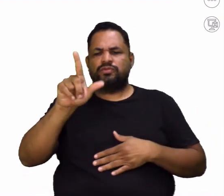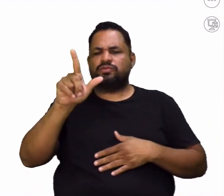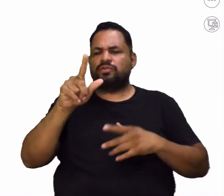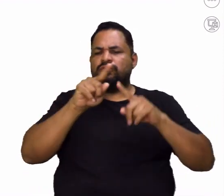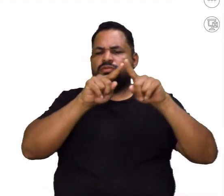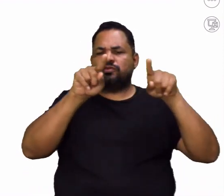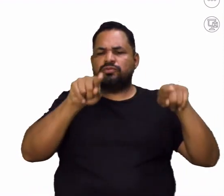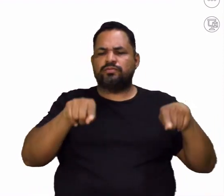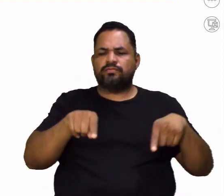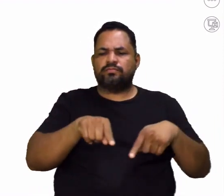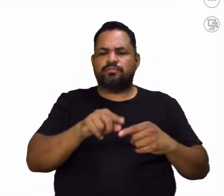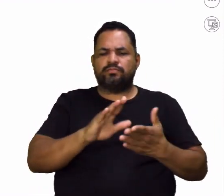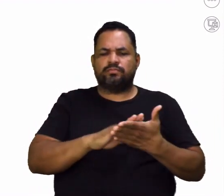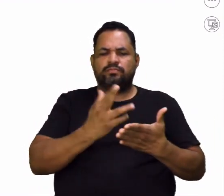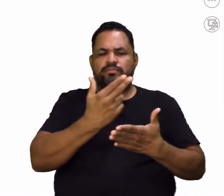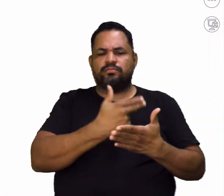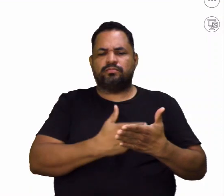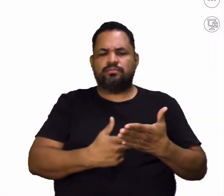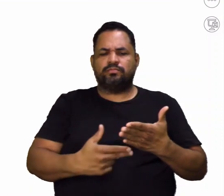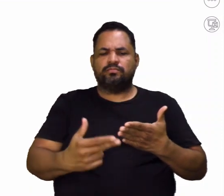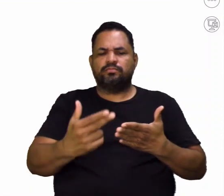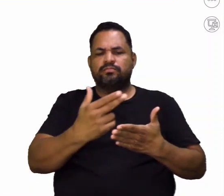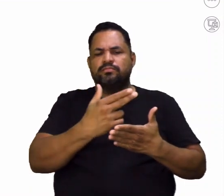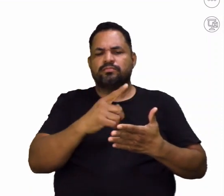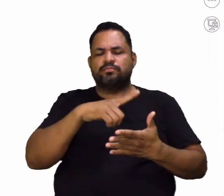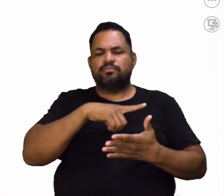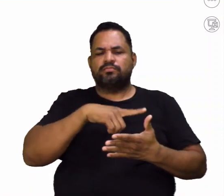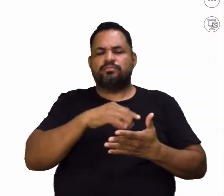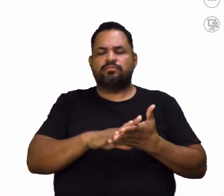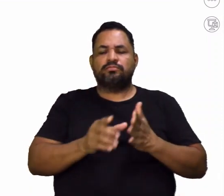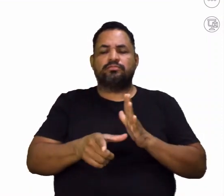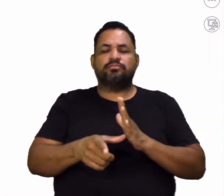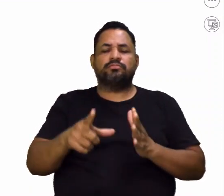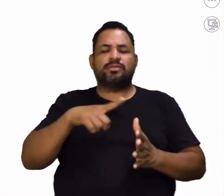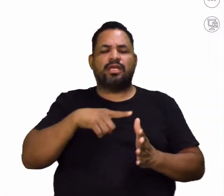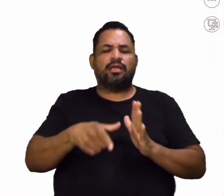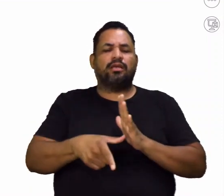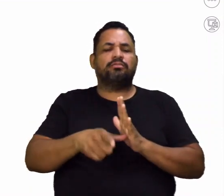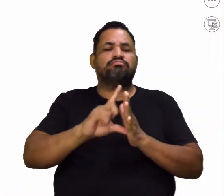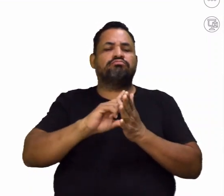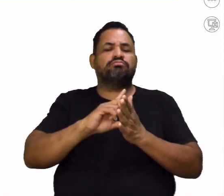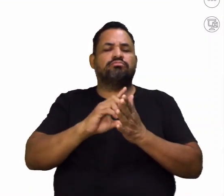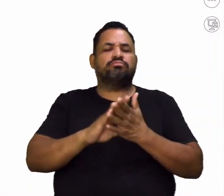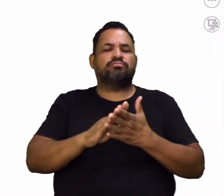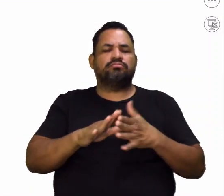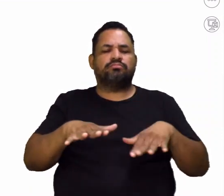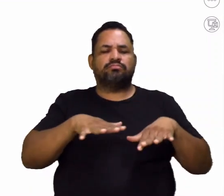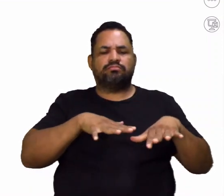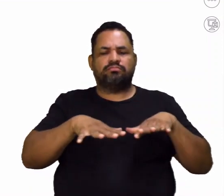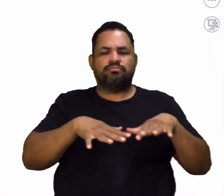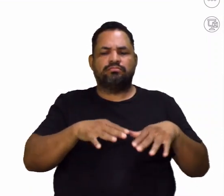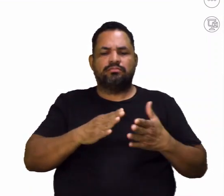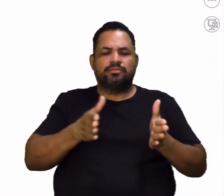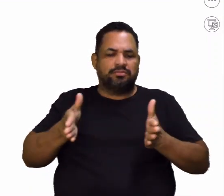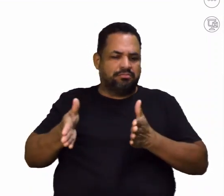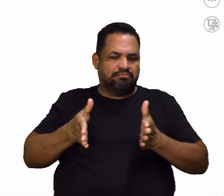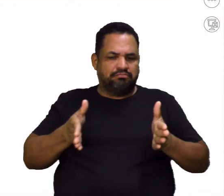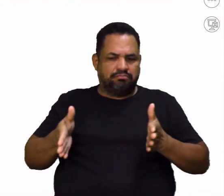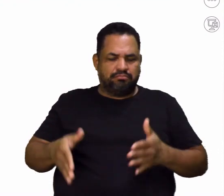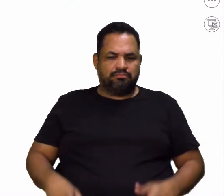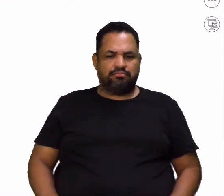obras que tinham né antes desse movimento Antes desse período